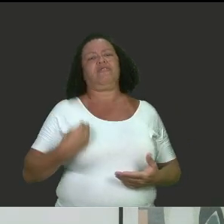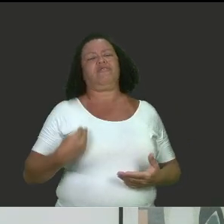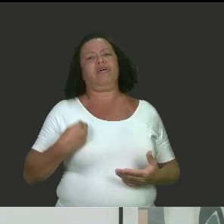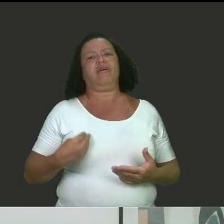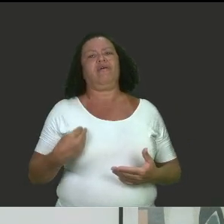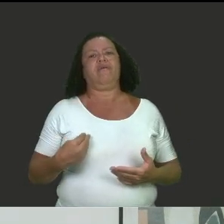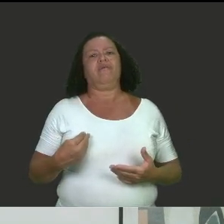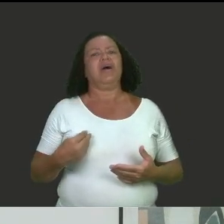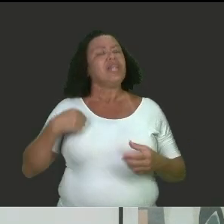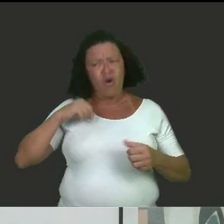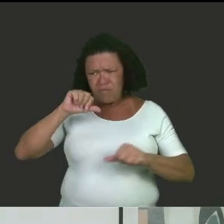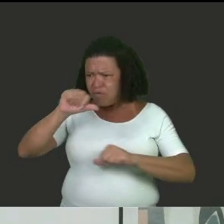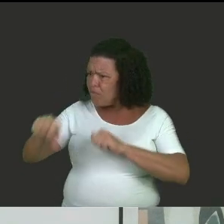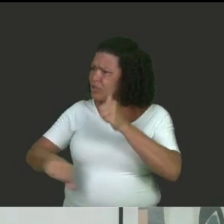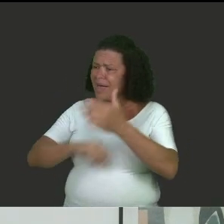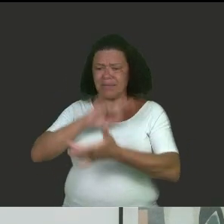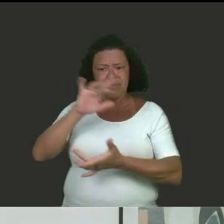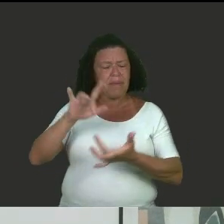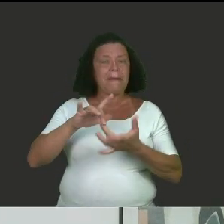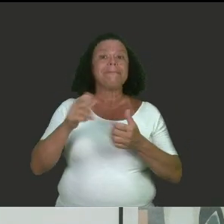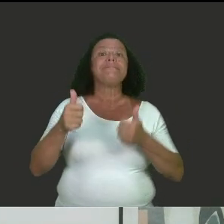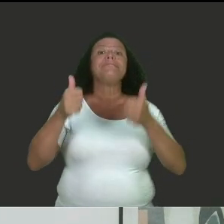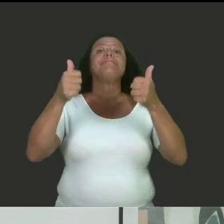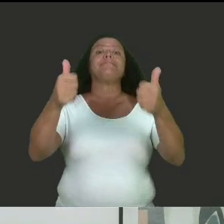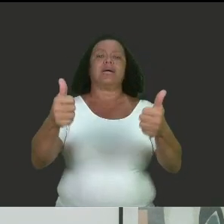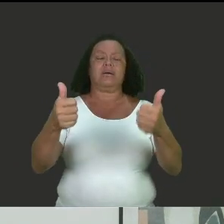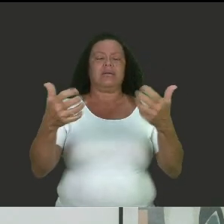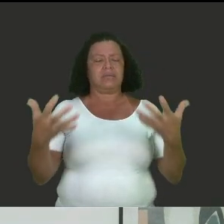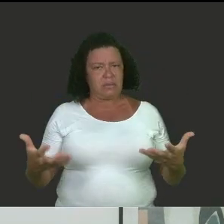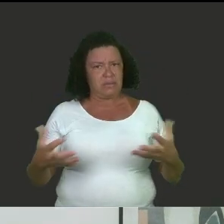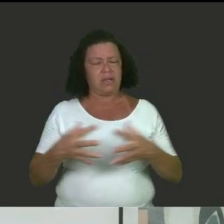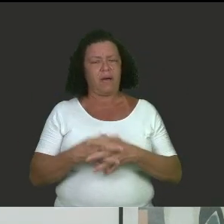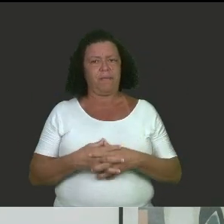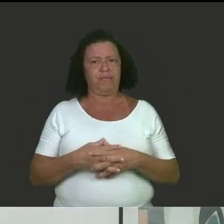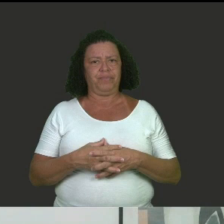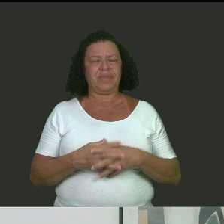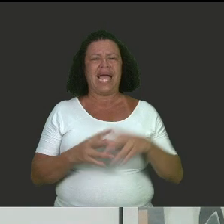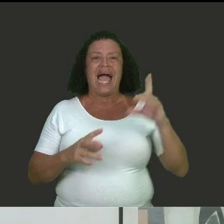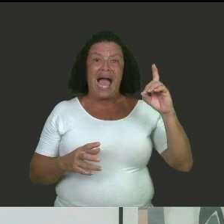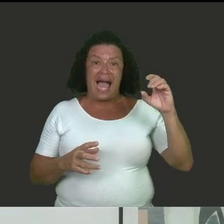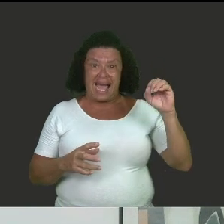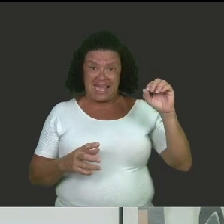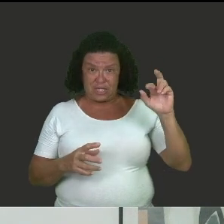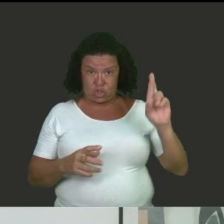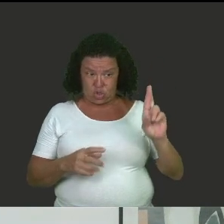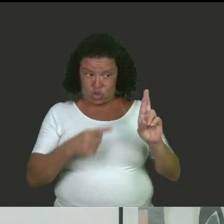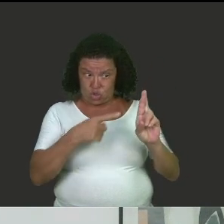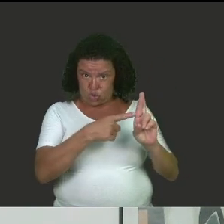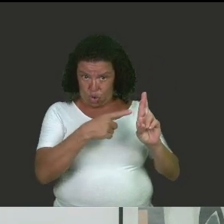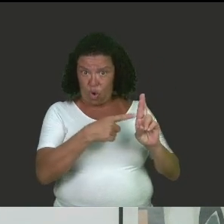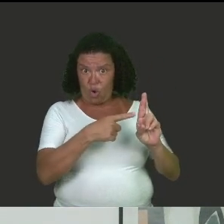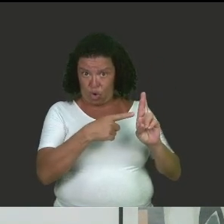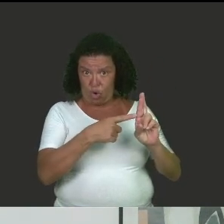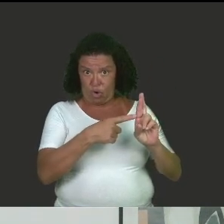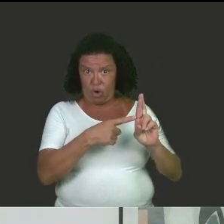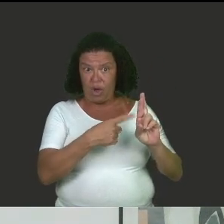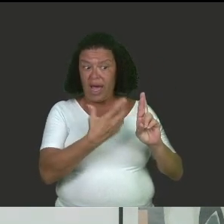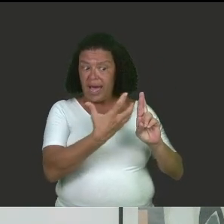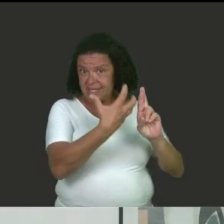está ocorrendo em algo melhor. Então que aquela dor que você, através da resignação,